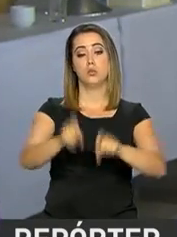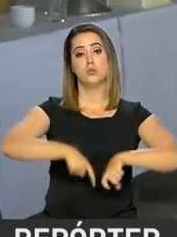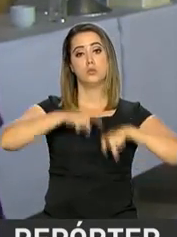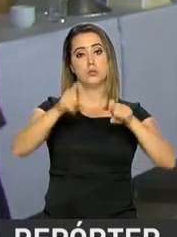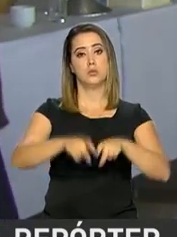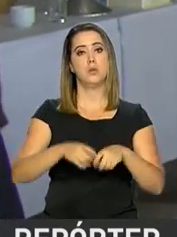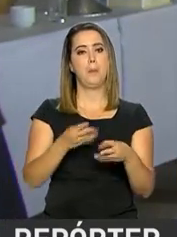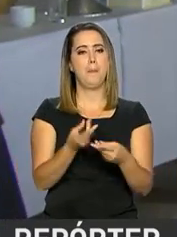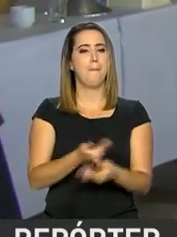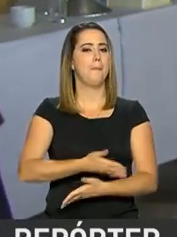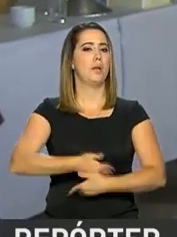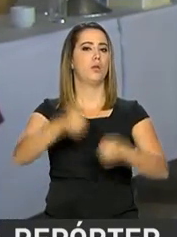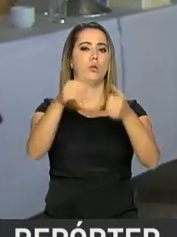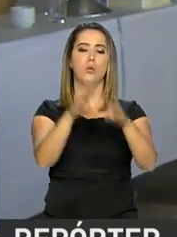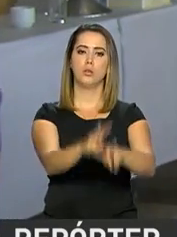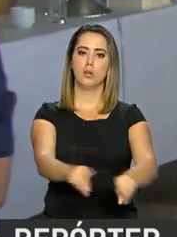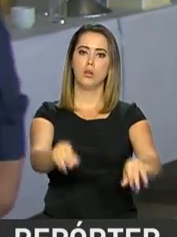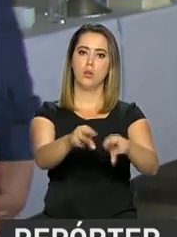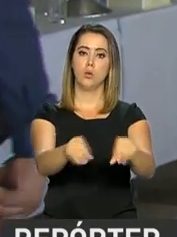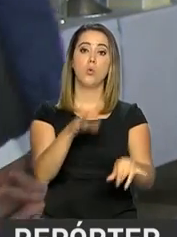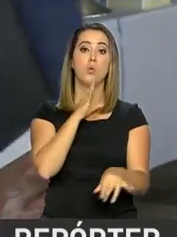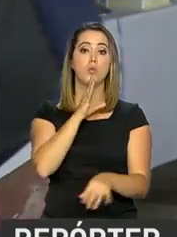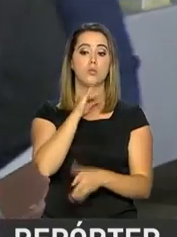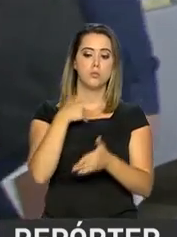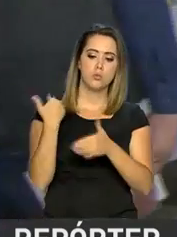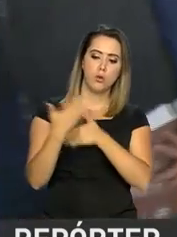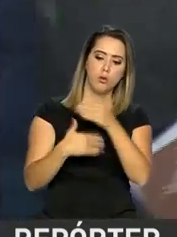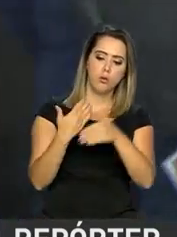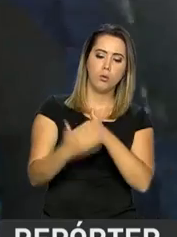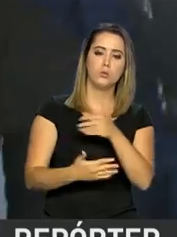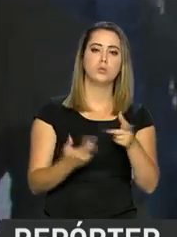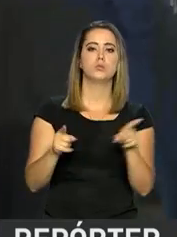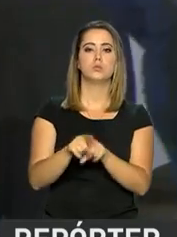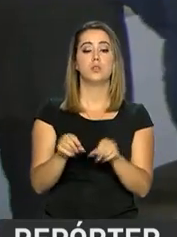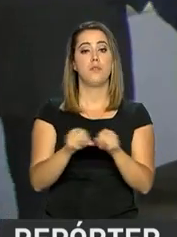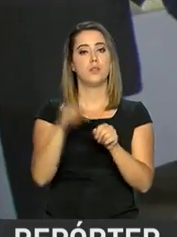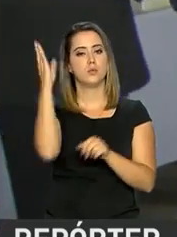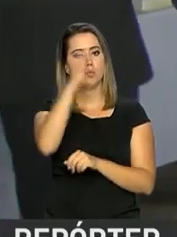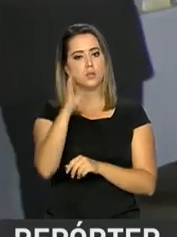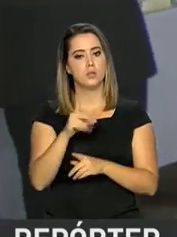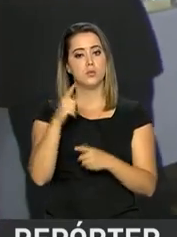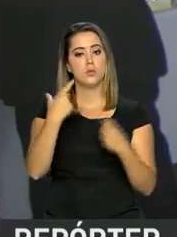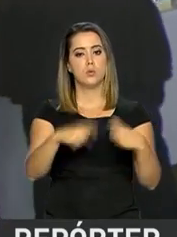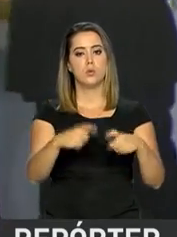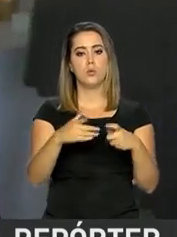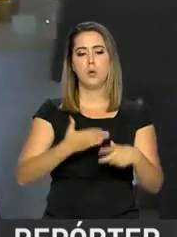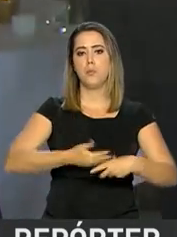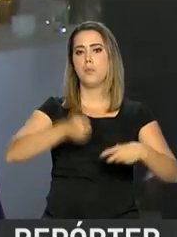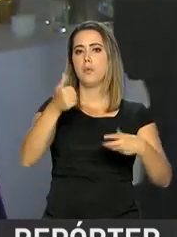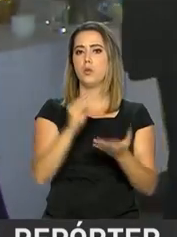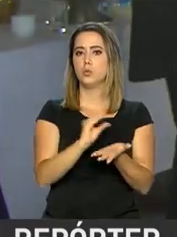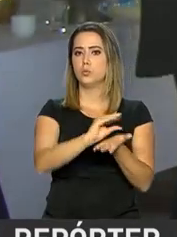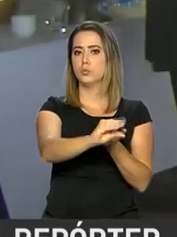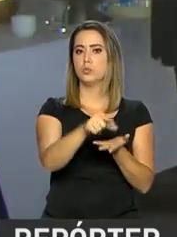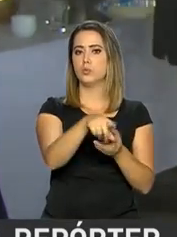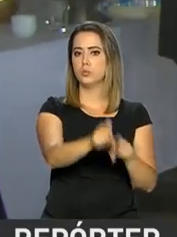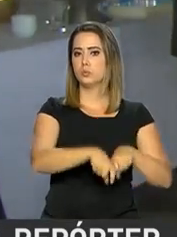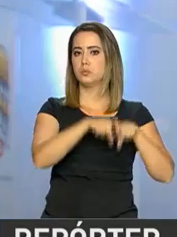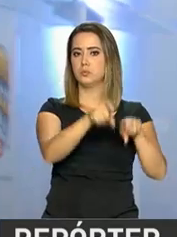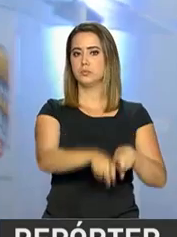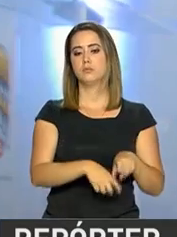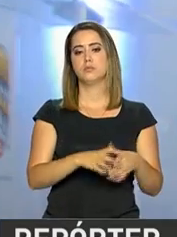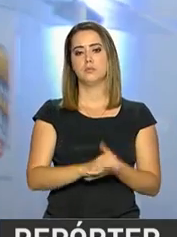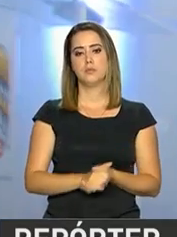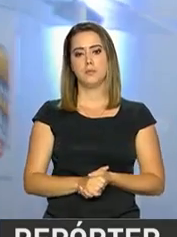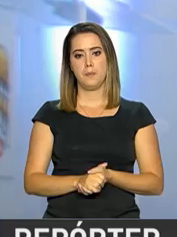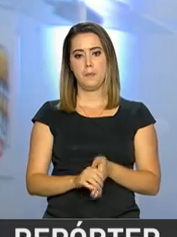melhor terra e um grande conhecimento adquirido ao longo dos anos, que faz do Brasil um dos melhores países para investimentos em agricultura.